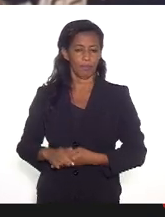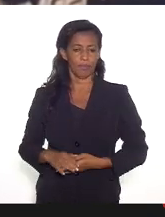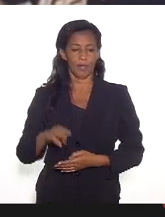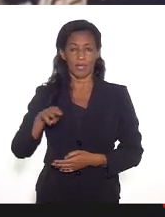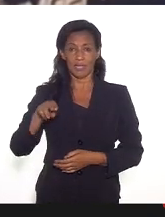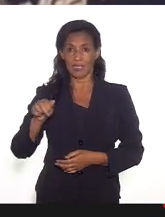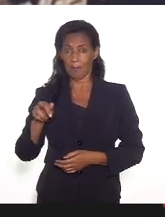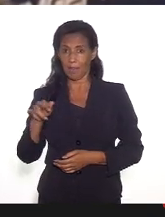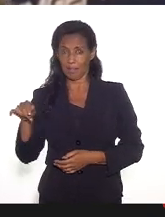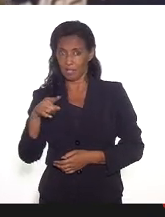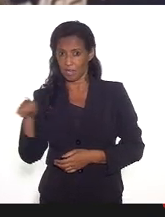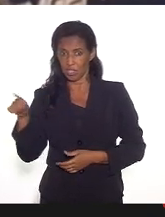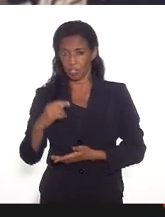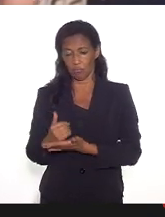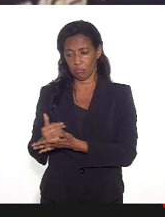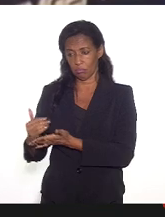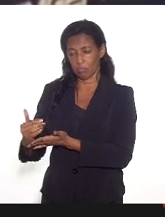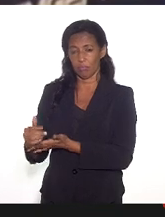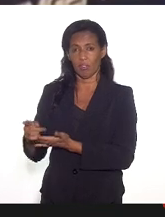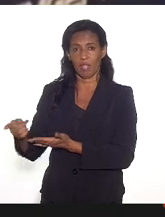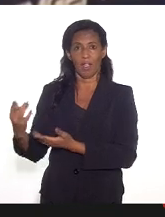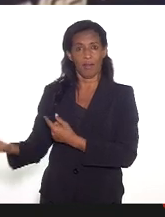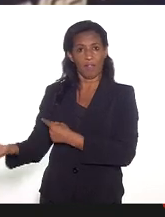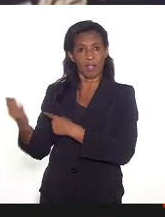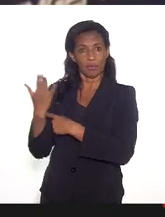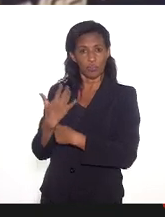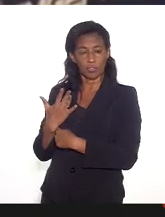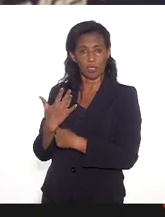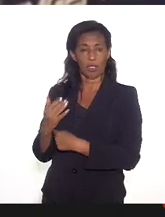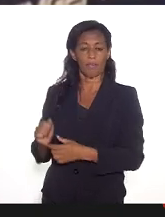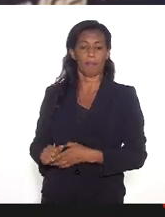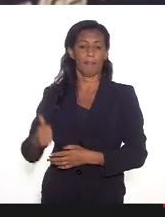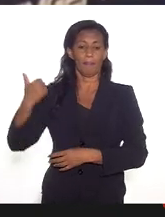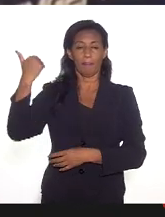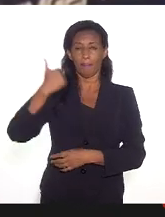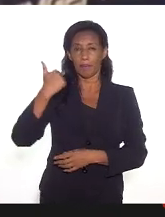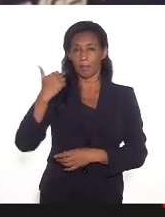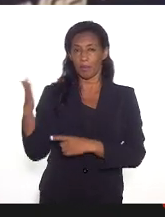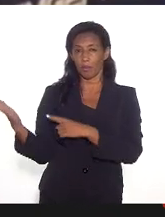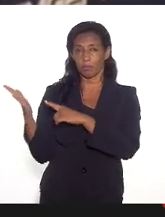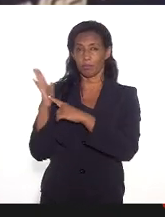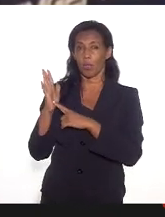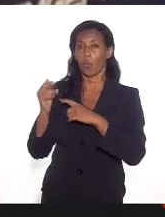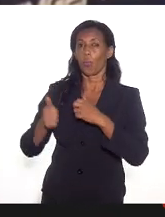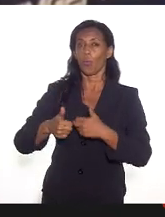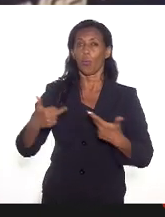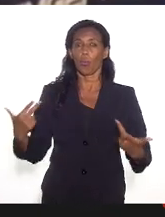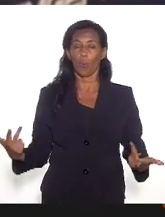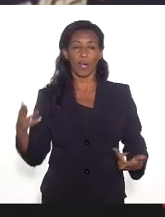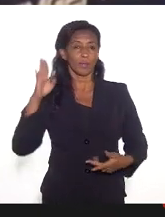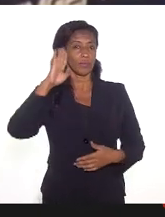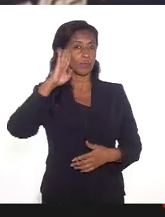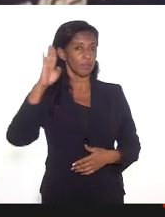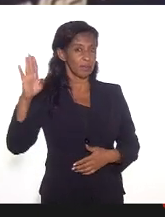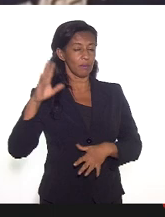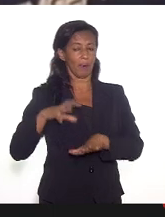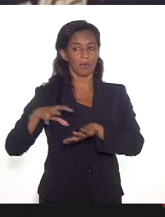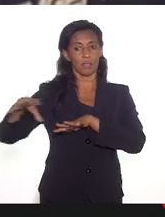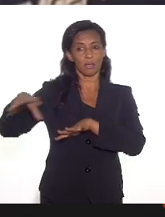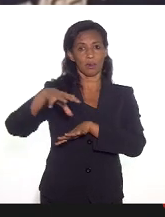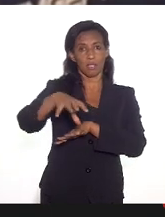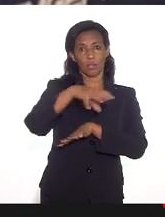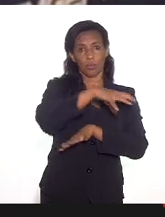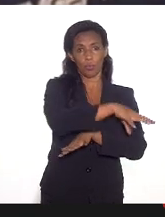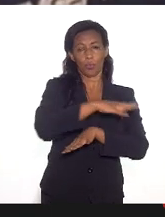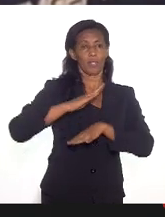de insumo produto, ela vai nos permitir, primeiro, identificar quais são os principais setores e os